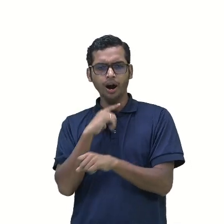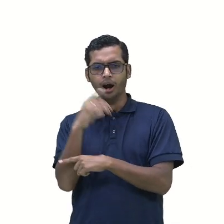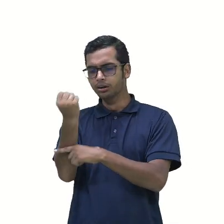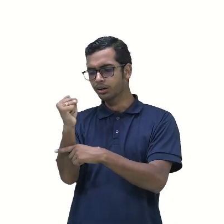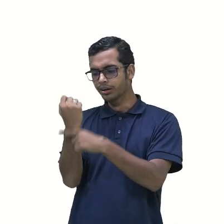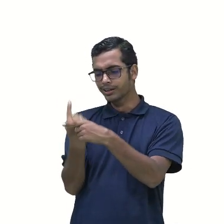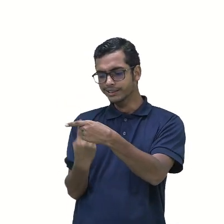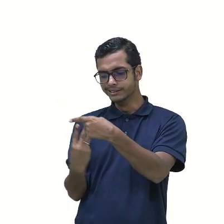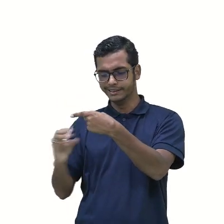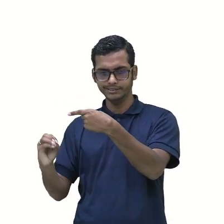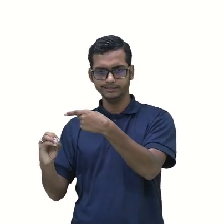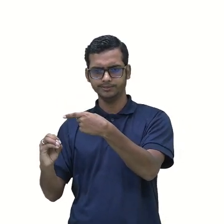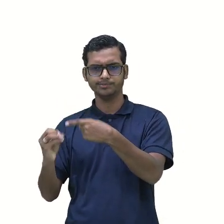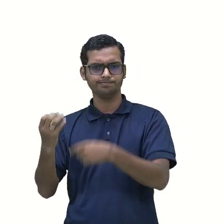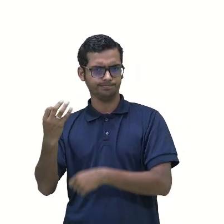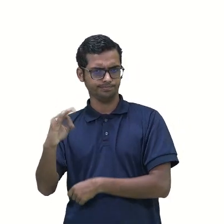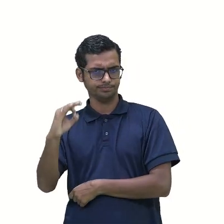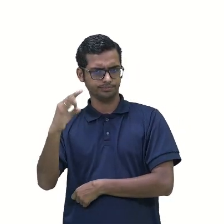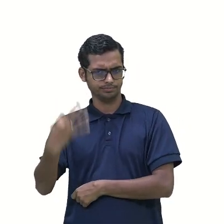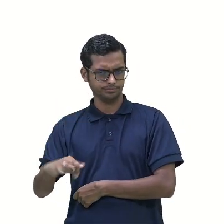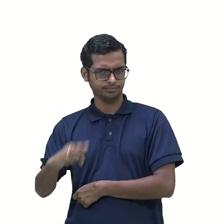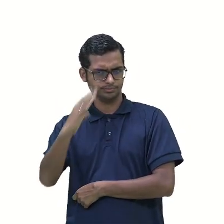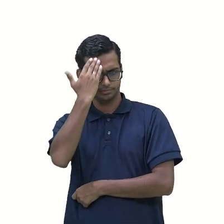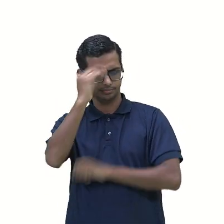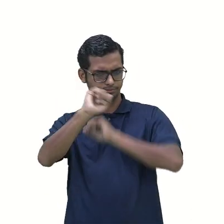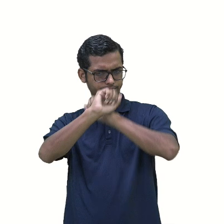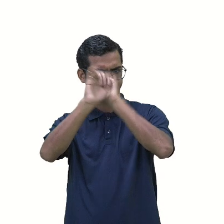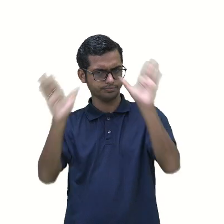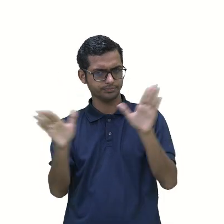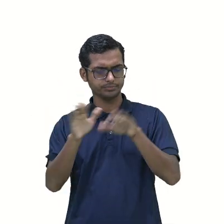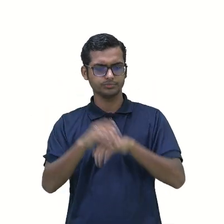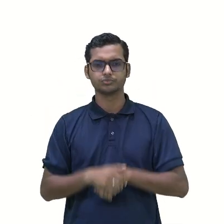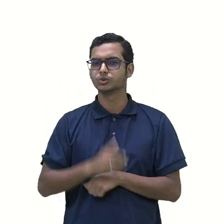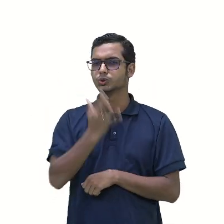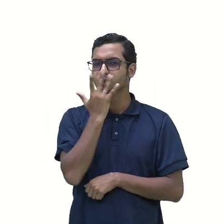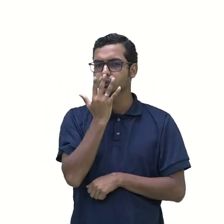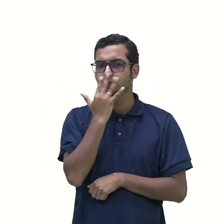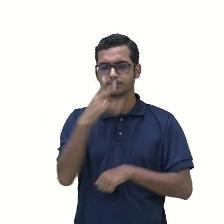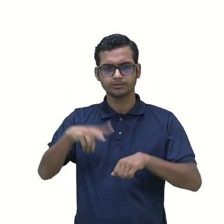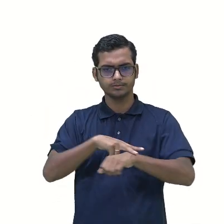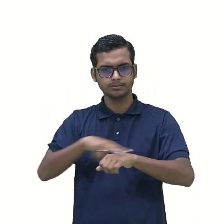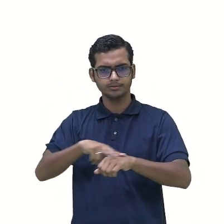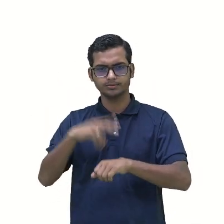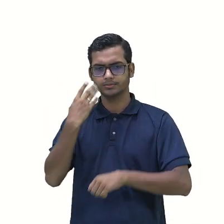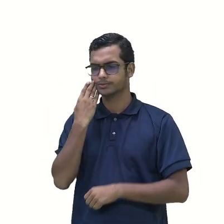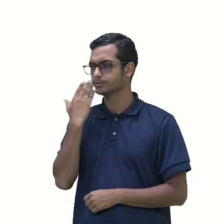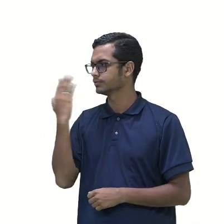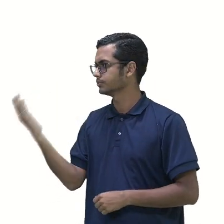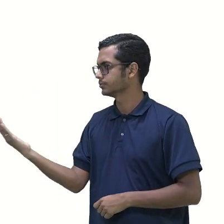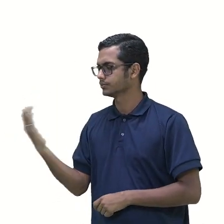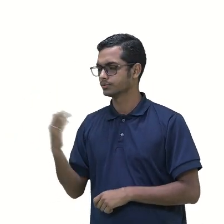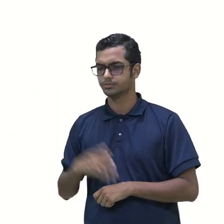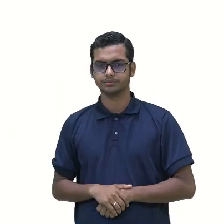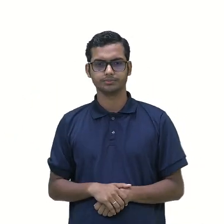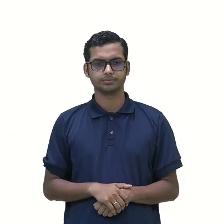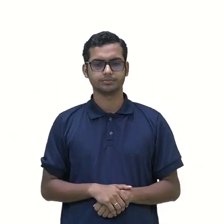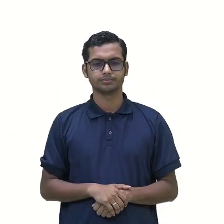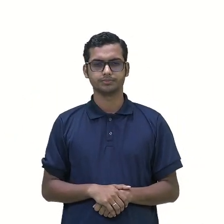8/30, certo? Então, a cor verde vai ser necessário,